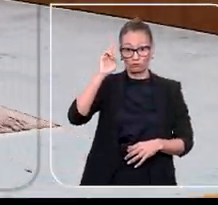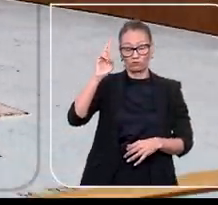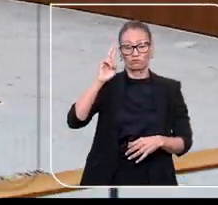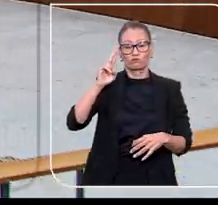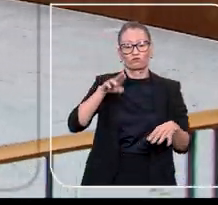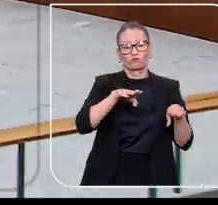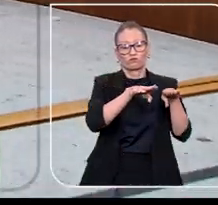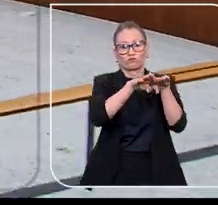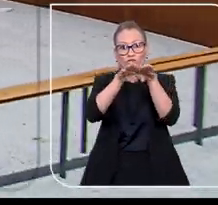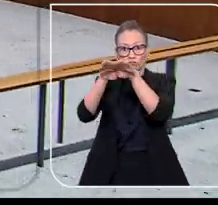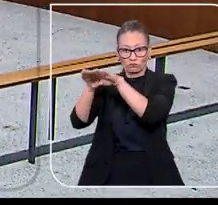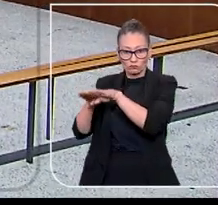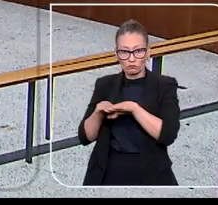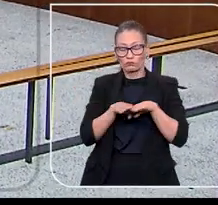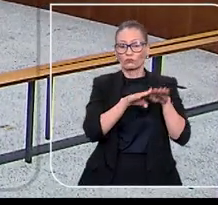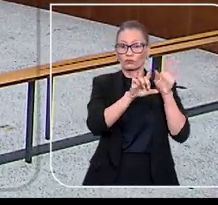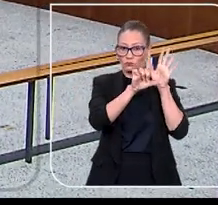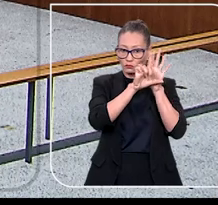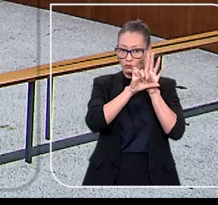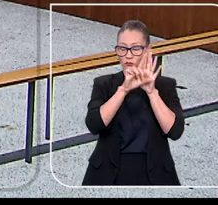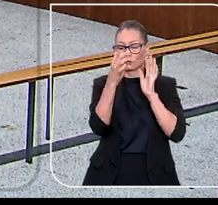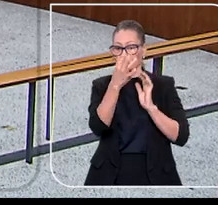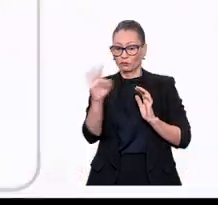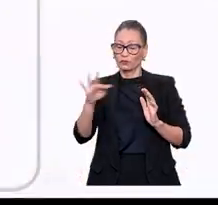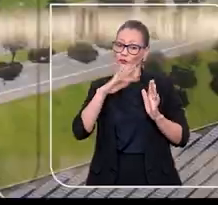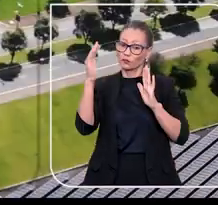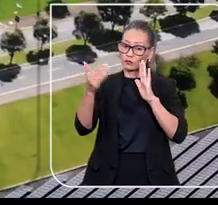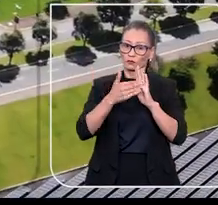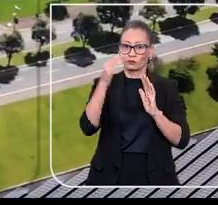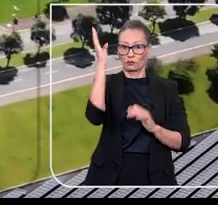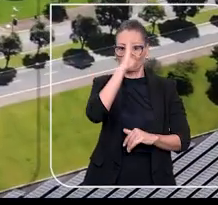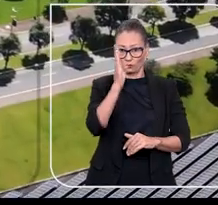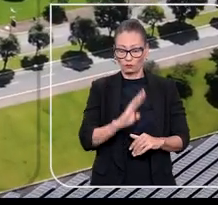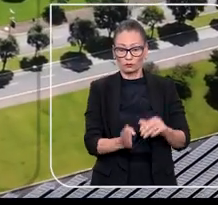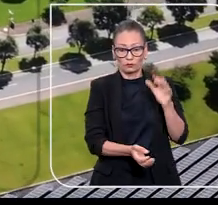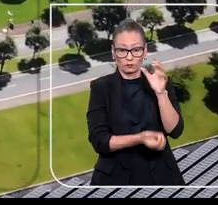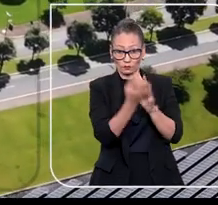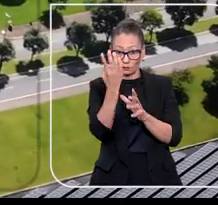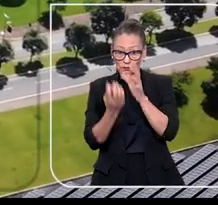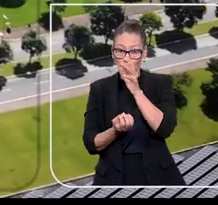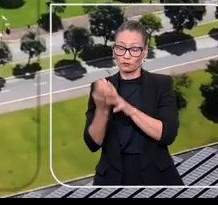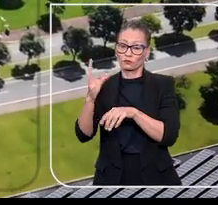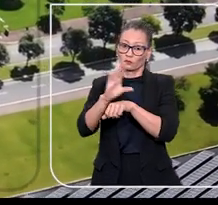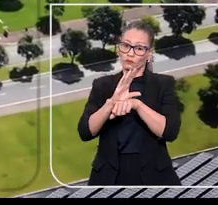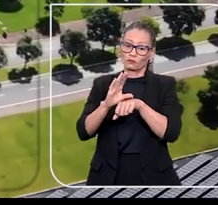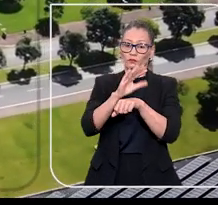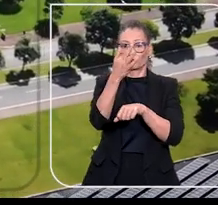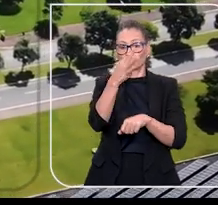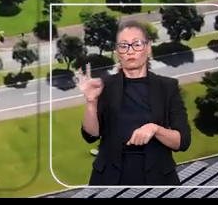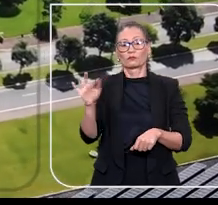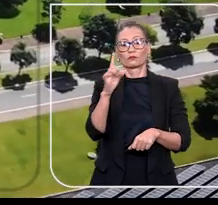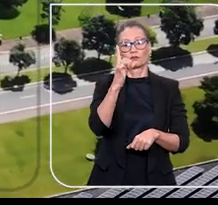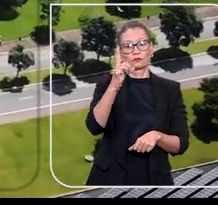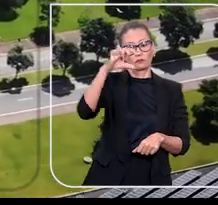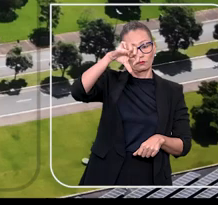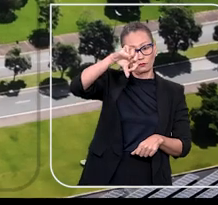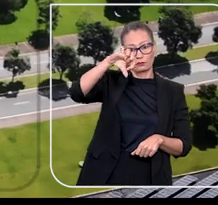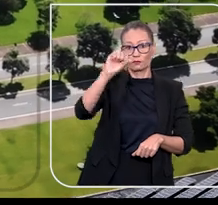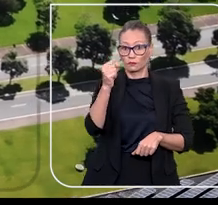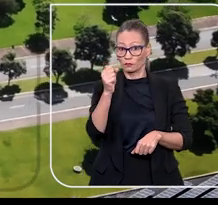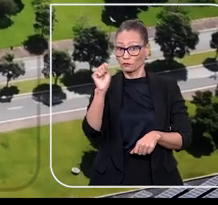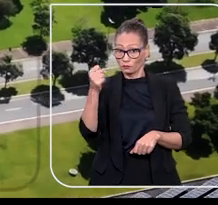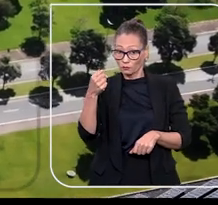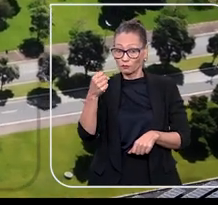a interpretação das leis federais em todo o Brasil. Criado pela Constituição Federal de 1988,